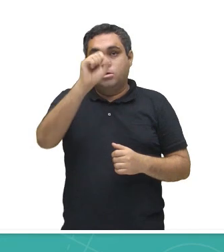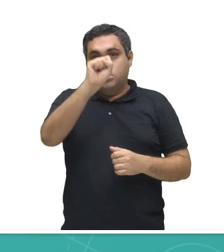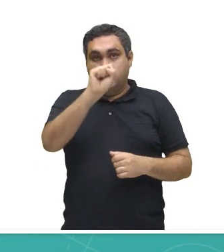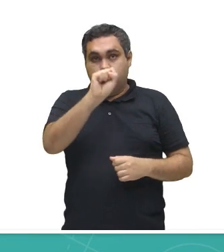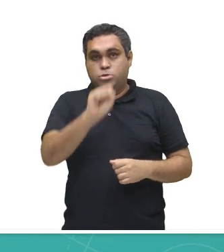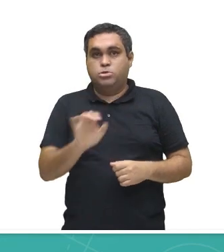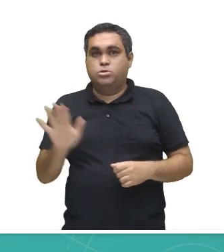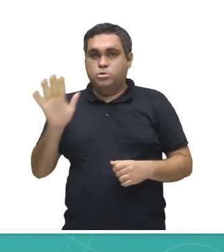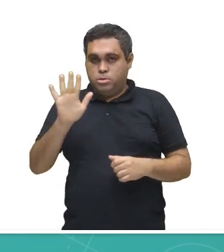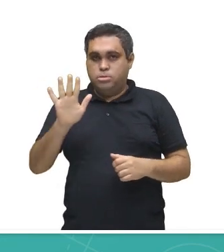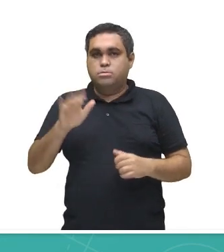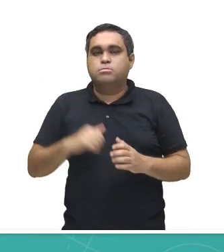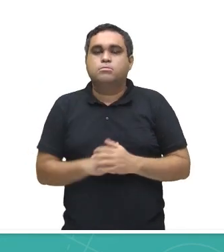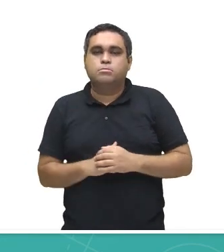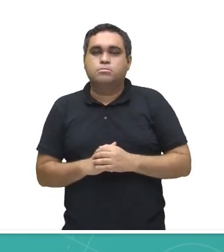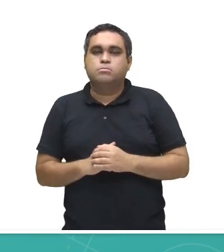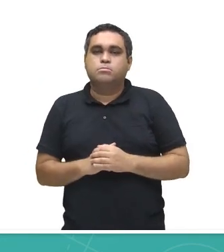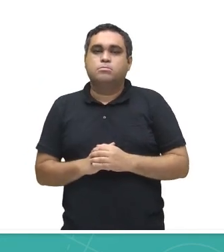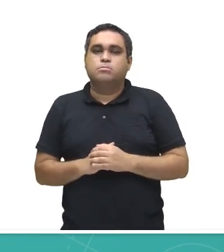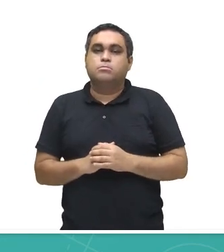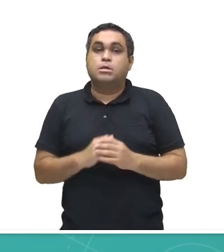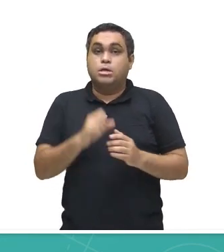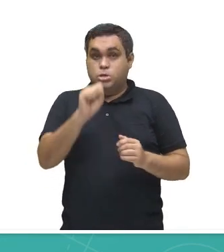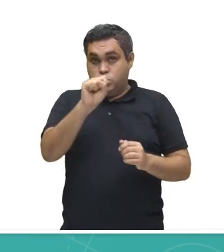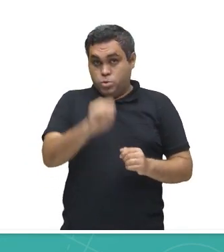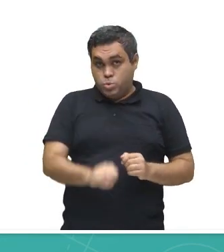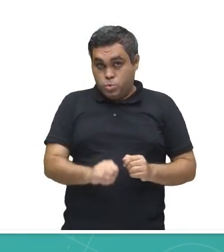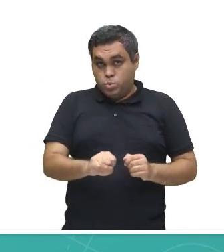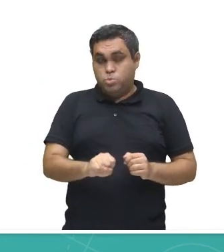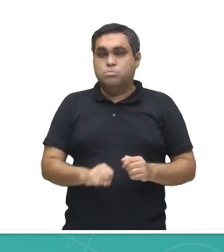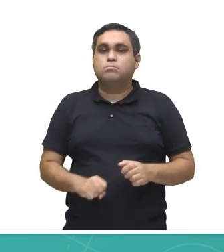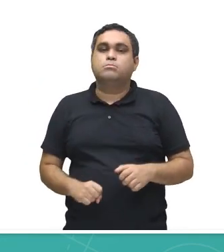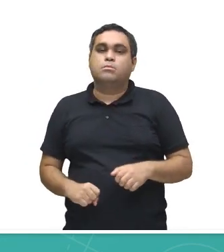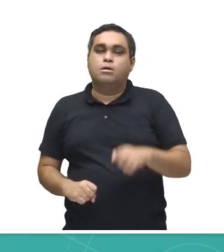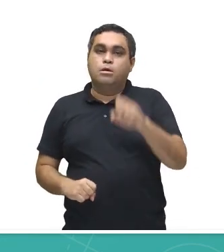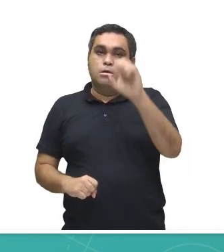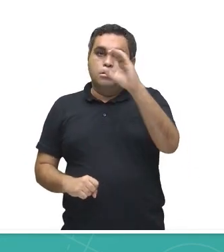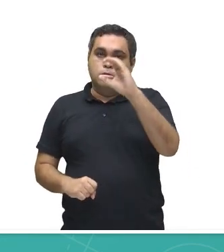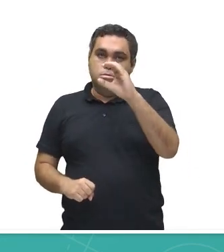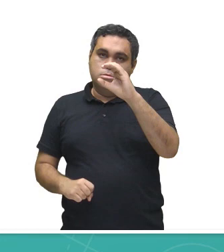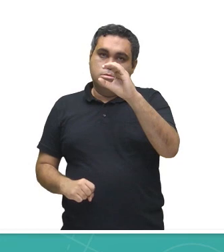sudeste, vamos ter a região sul e vamos ter a região